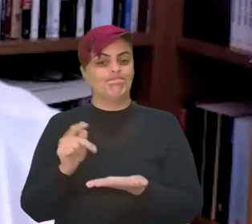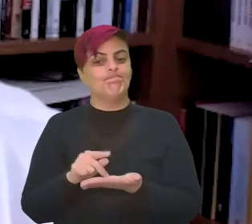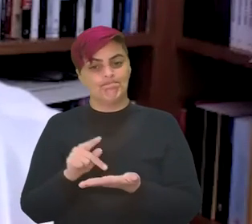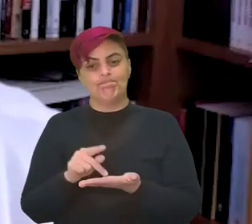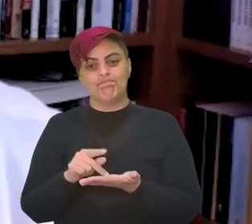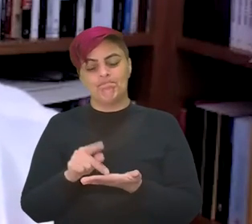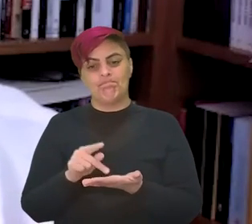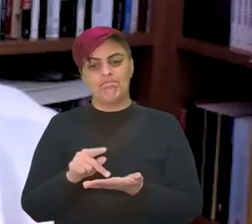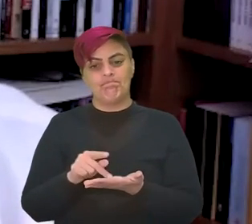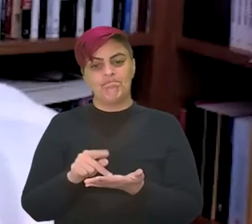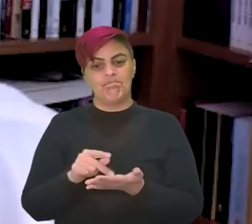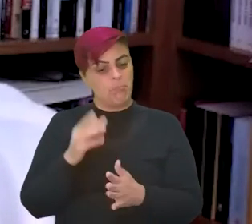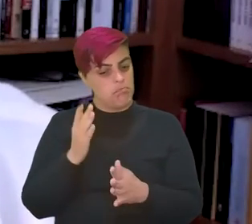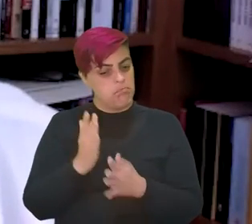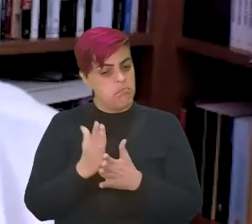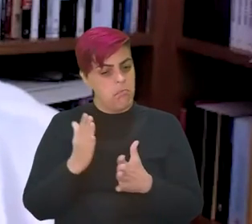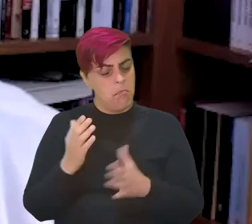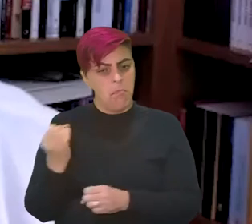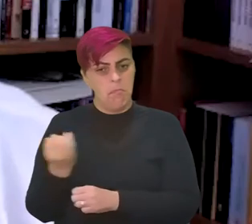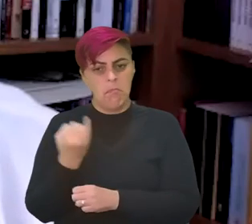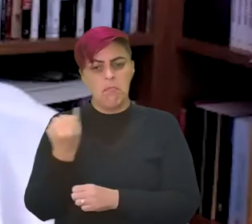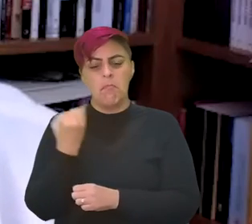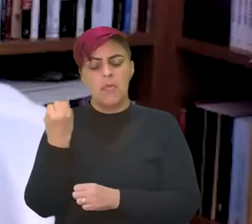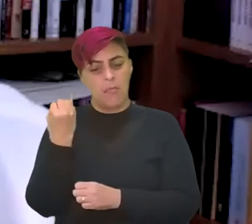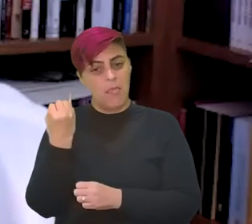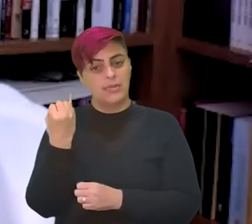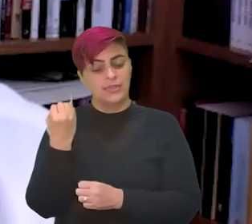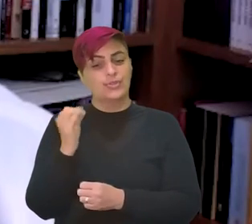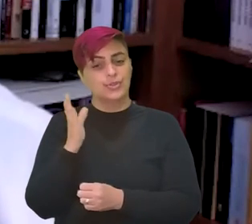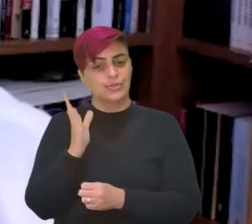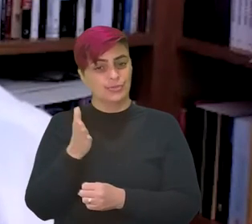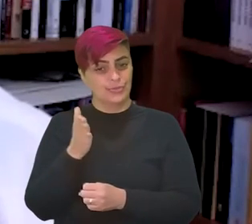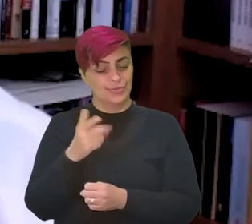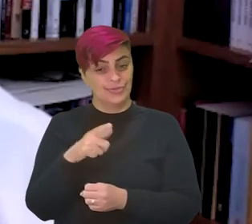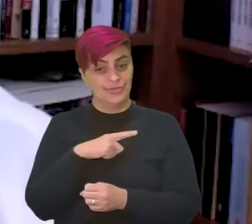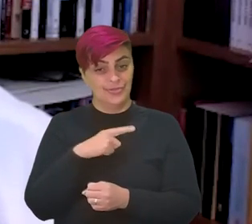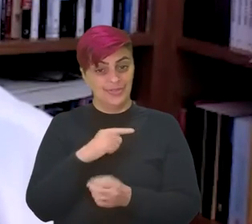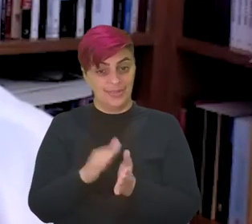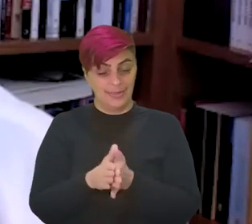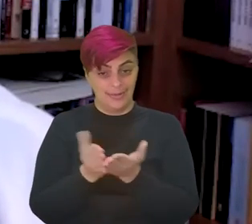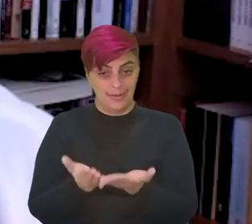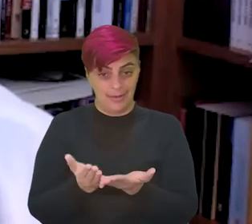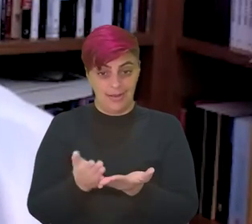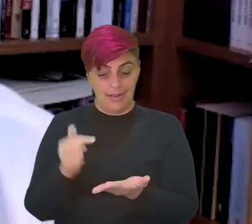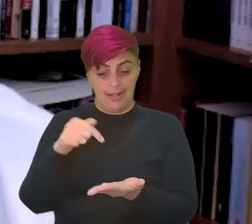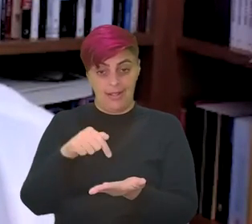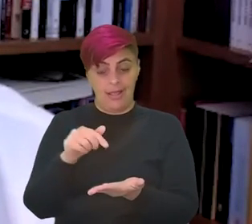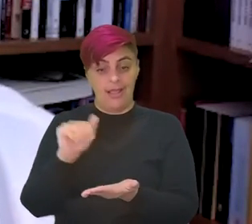é realmente um achado, uhum. né? Um achado que já estava em Argonautas.